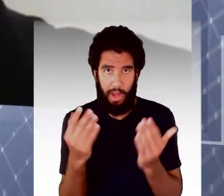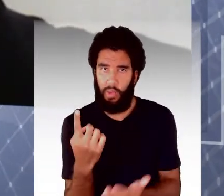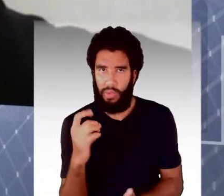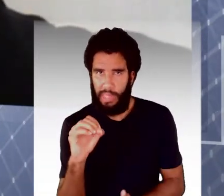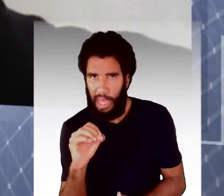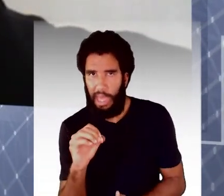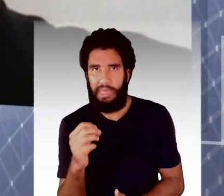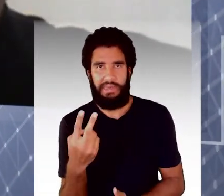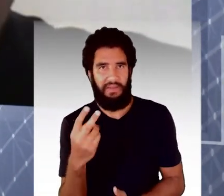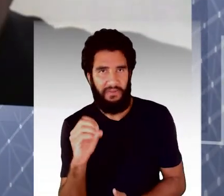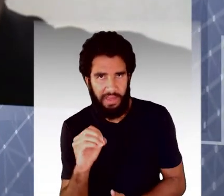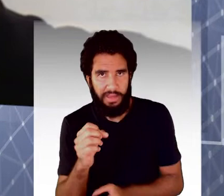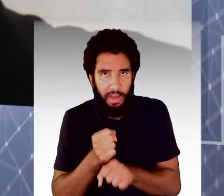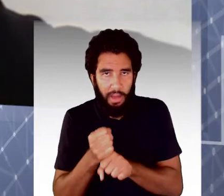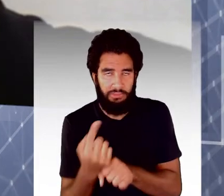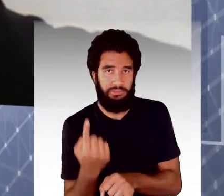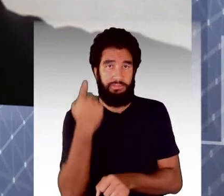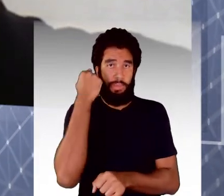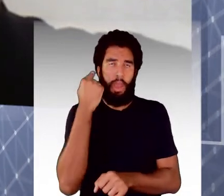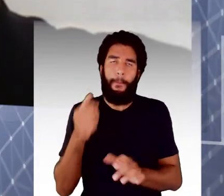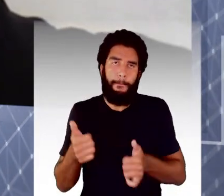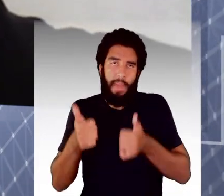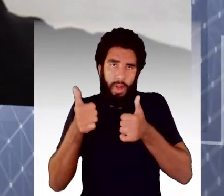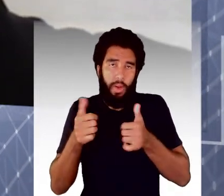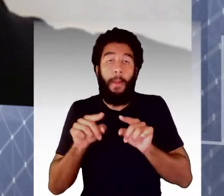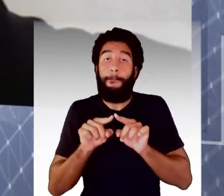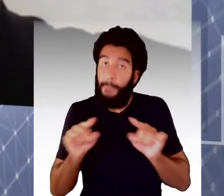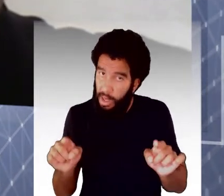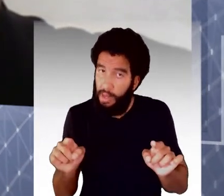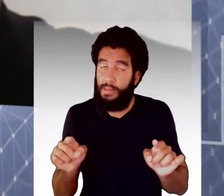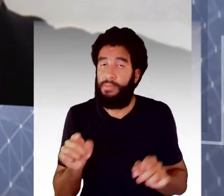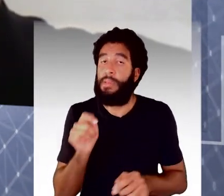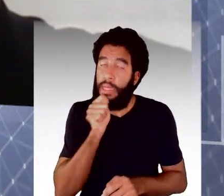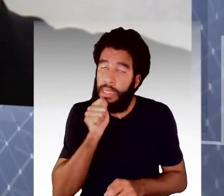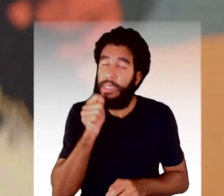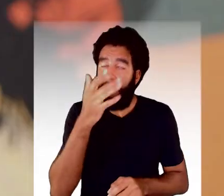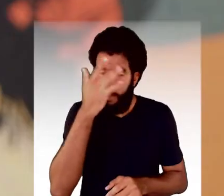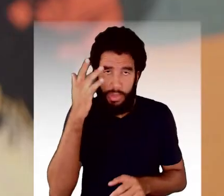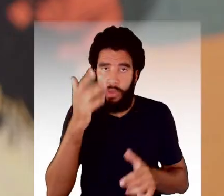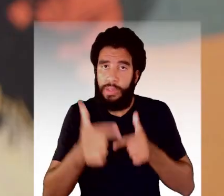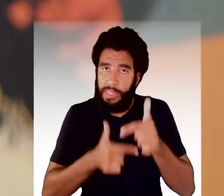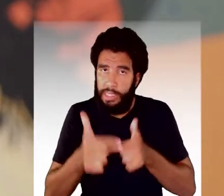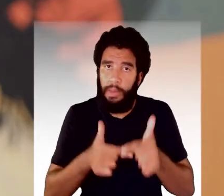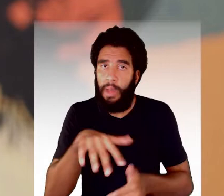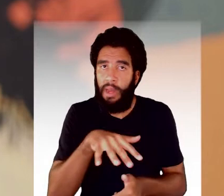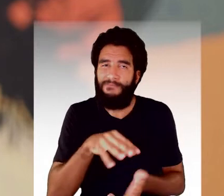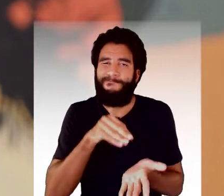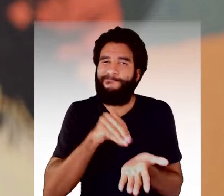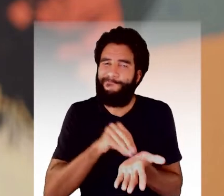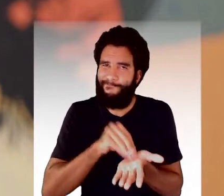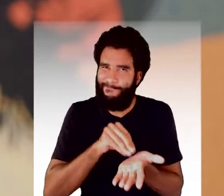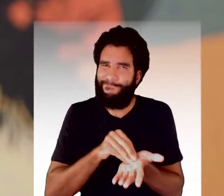prevenção sabe que deixa a desejar, que nós precisamos melhorar esses índices sem dúvida nenhuma. Eu também tenho uma pergunta para o Dr.